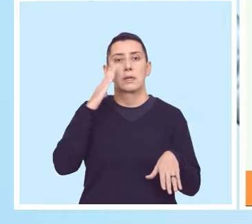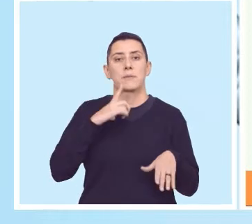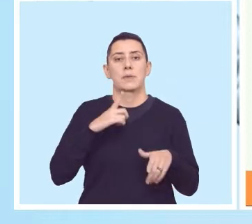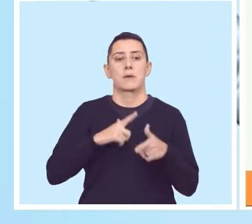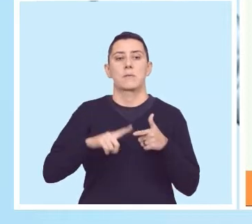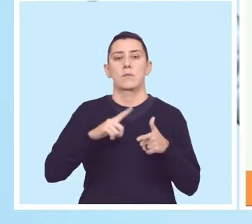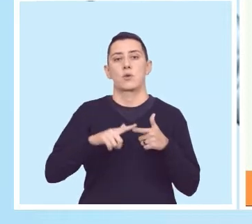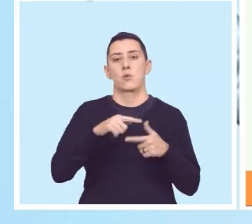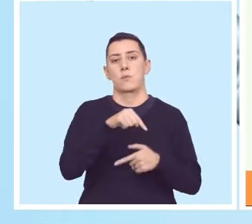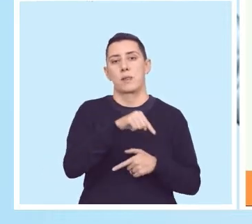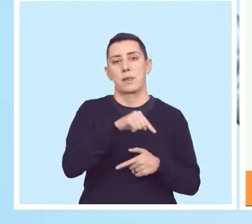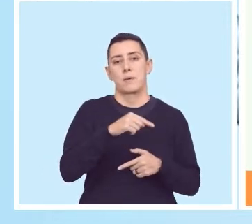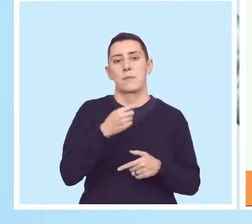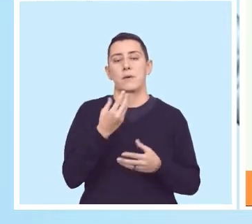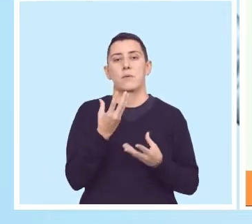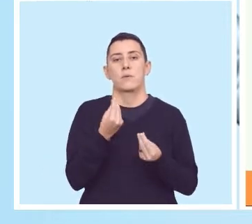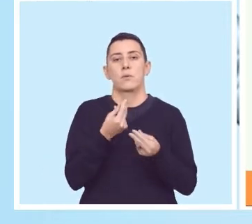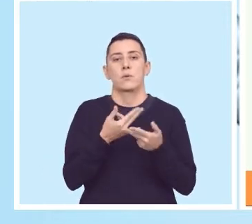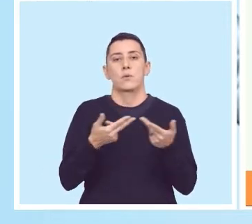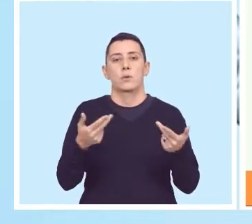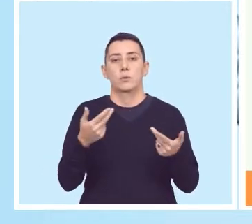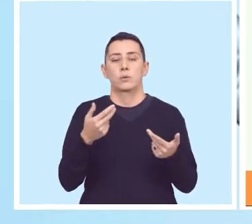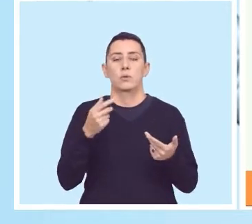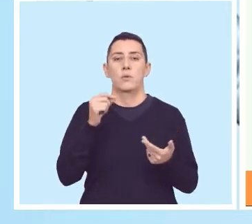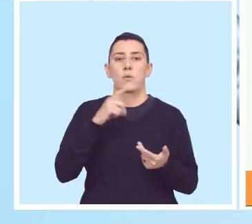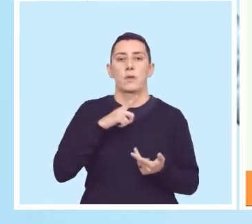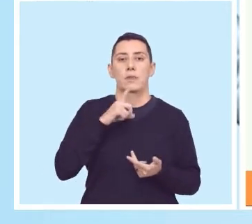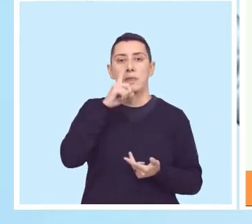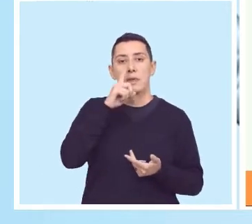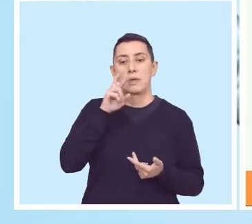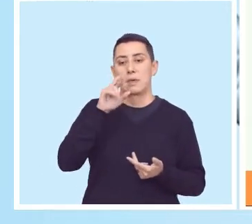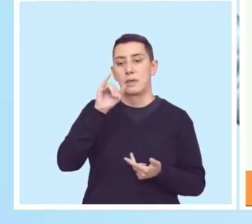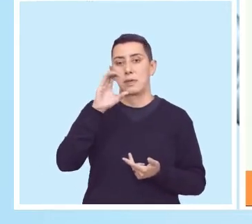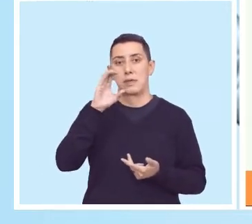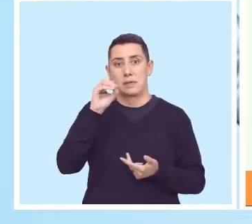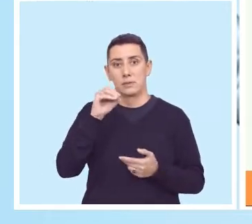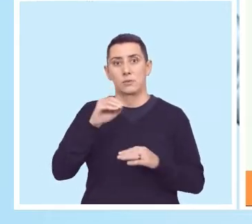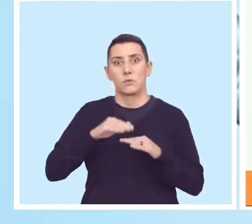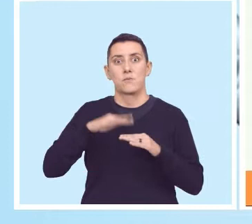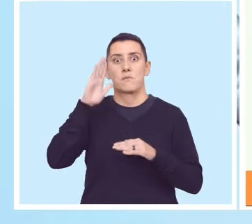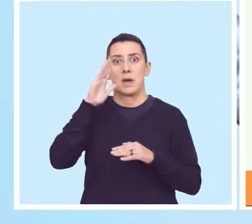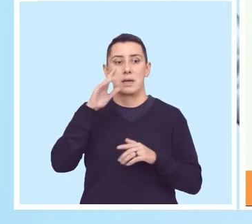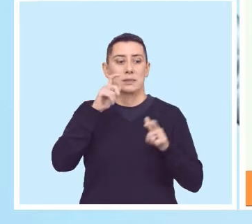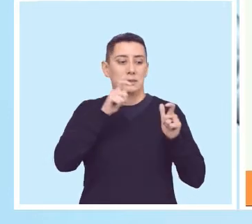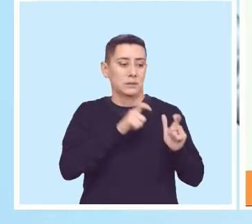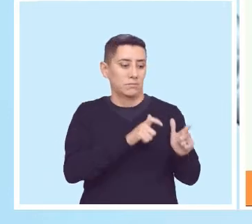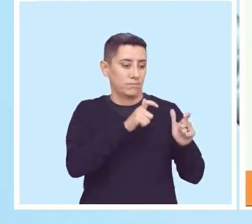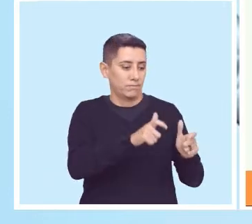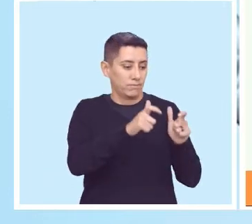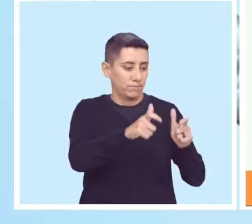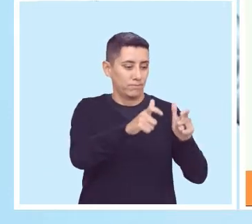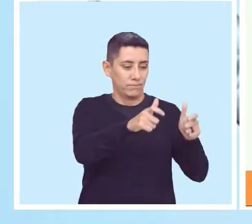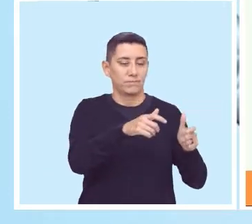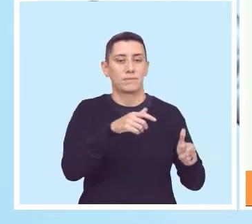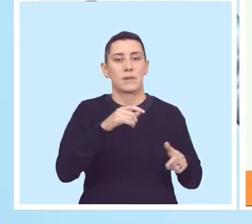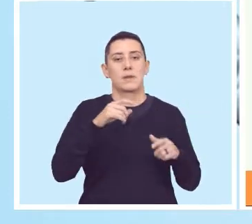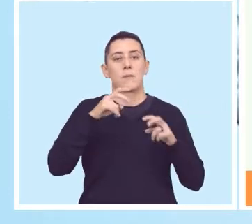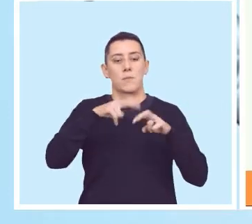problemas com incidência de lixo localizada em determinados pontos aqui da